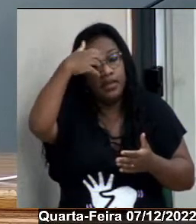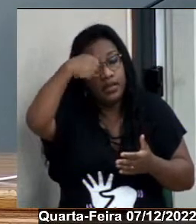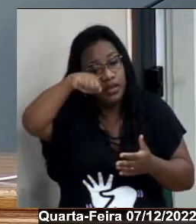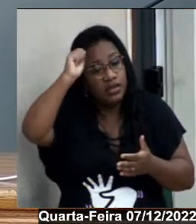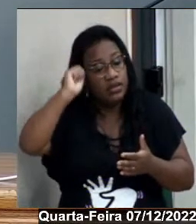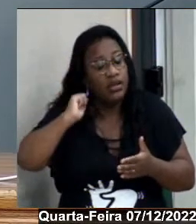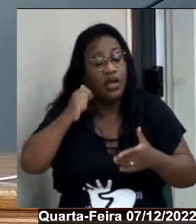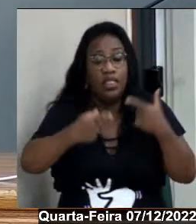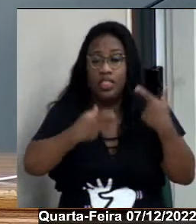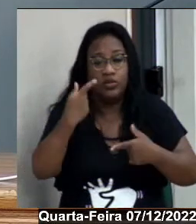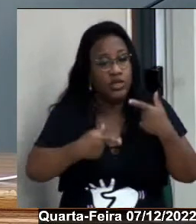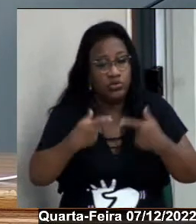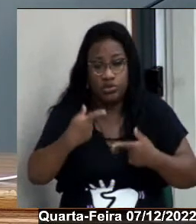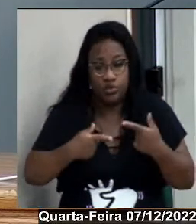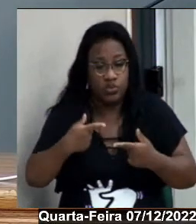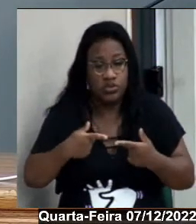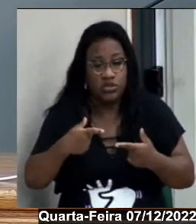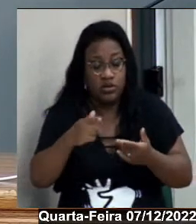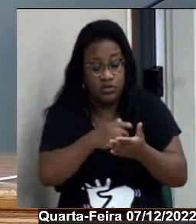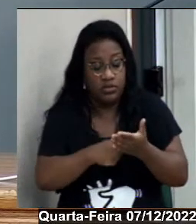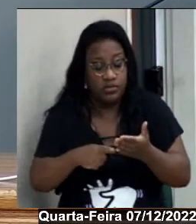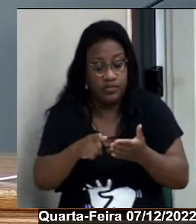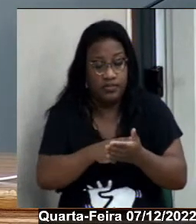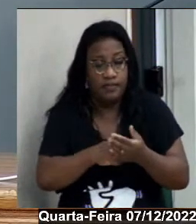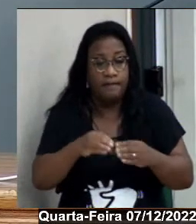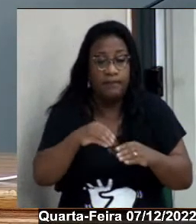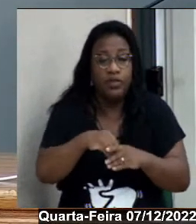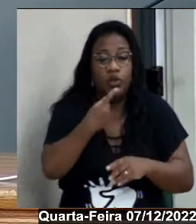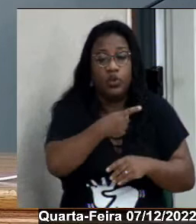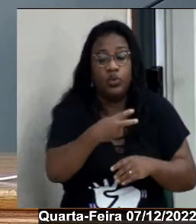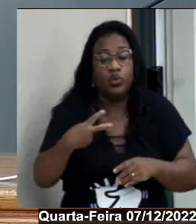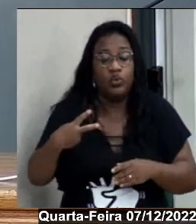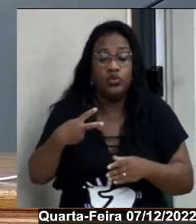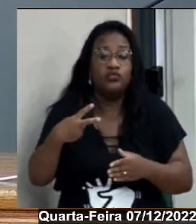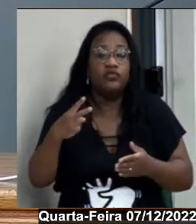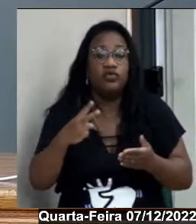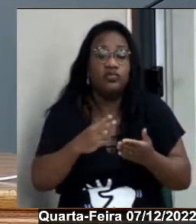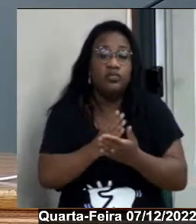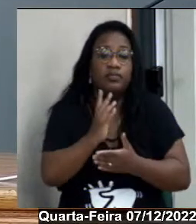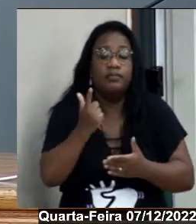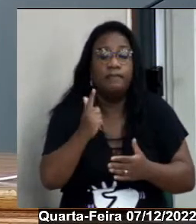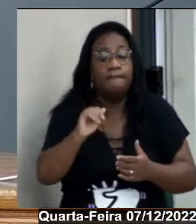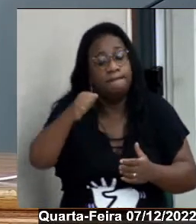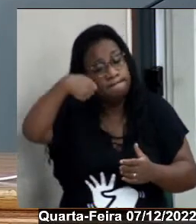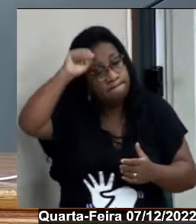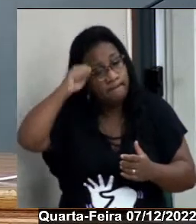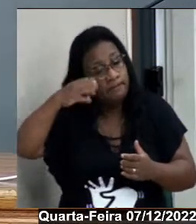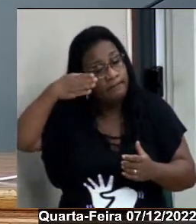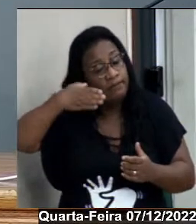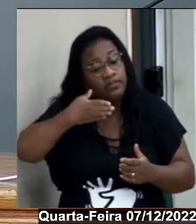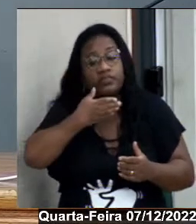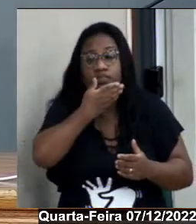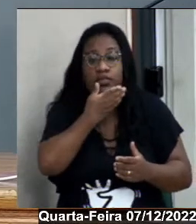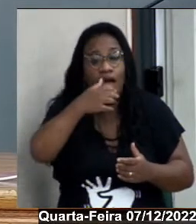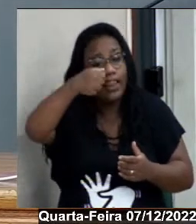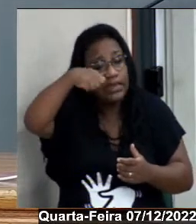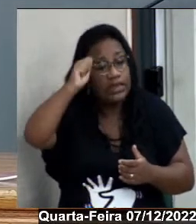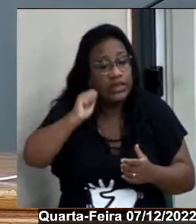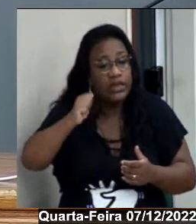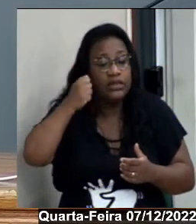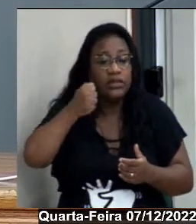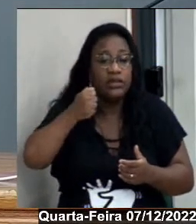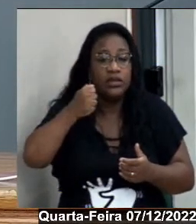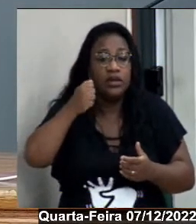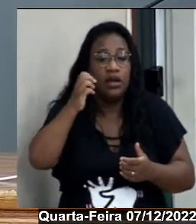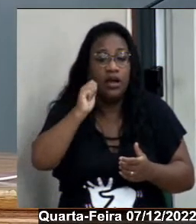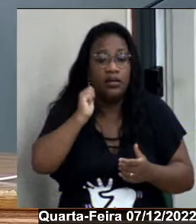Aline Lima dos Santos. Em discussão, não havendo discussão, foi aprovado por 12 votos favoráveis, ausência dos vereadores Abel Rodrigues Arantes,